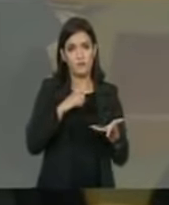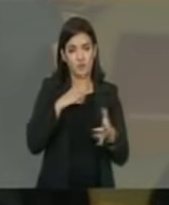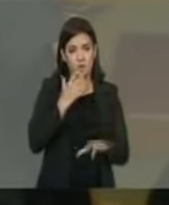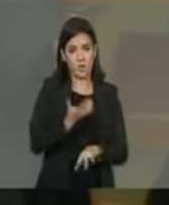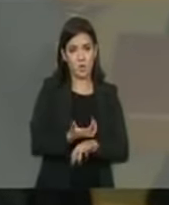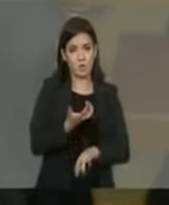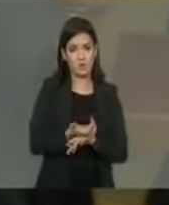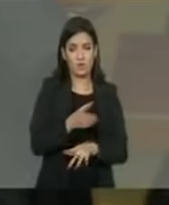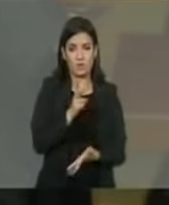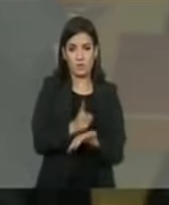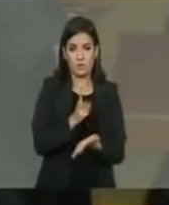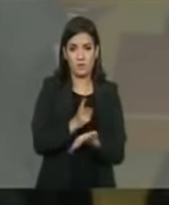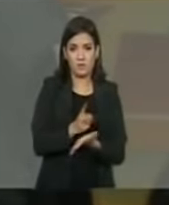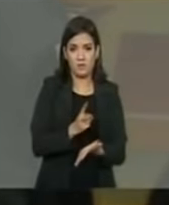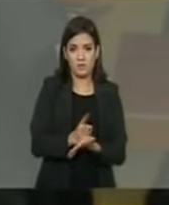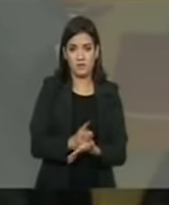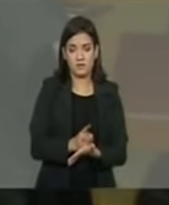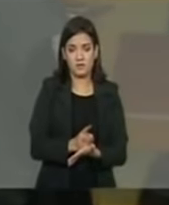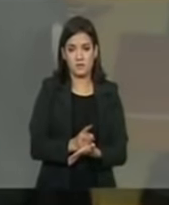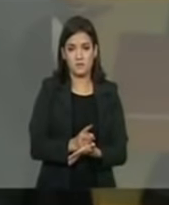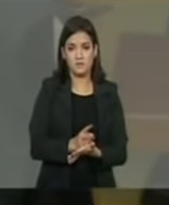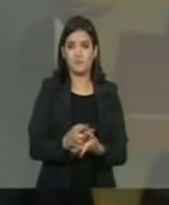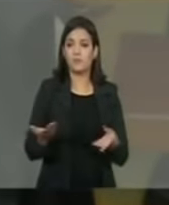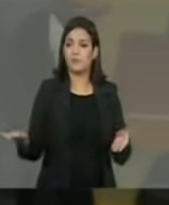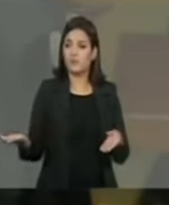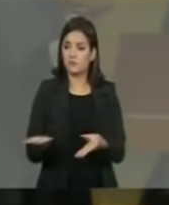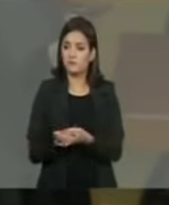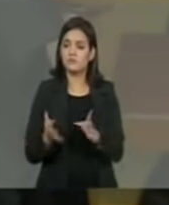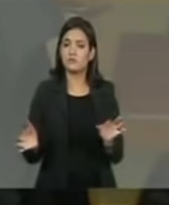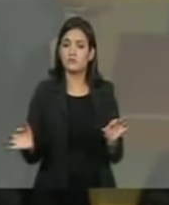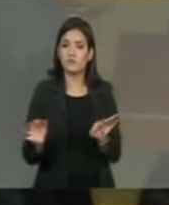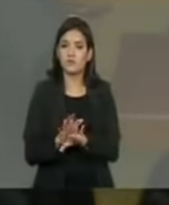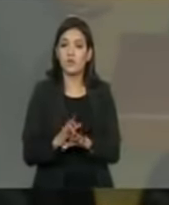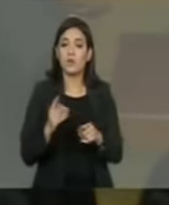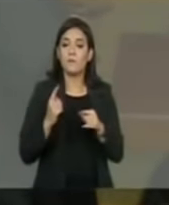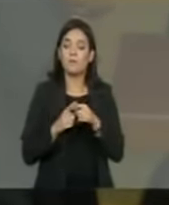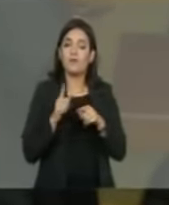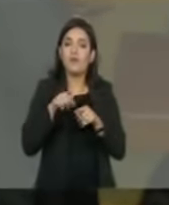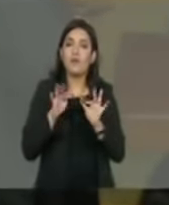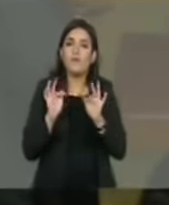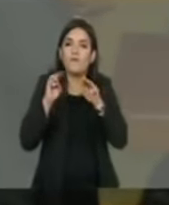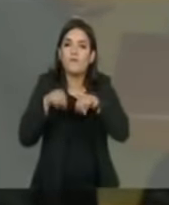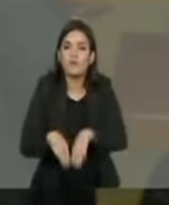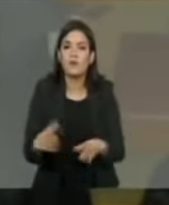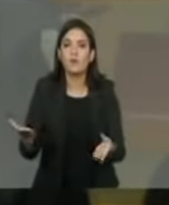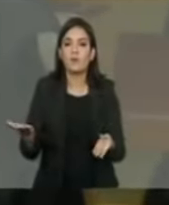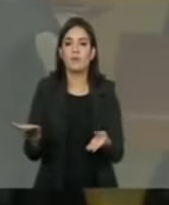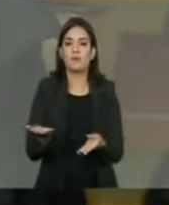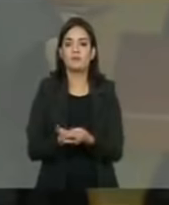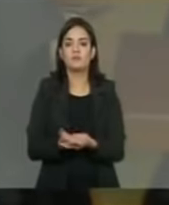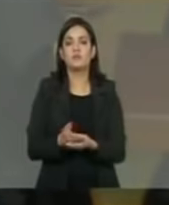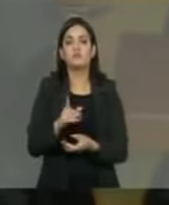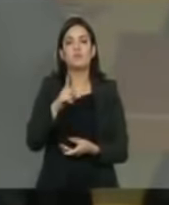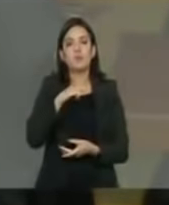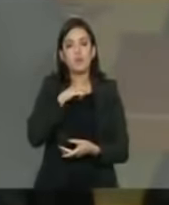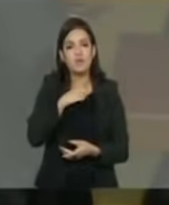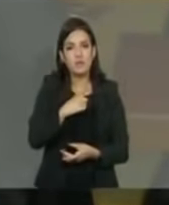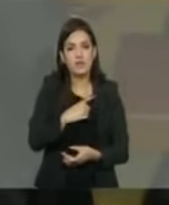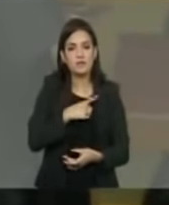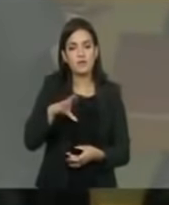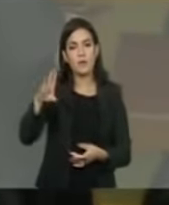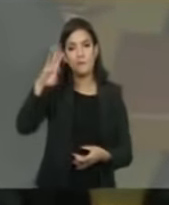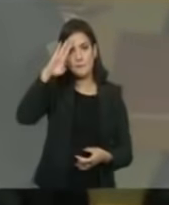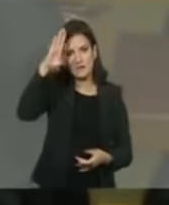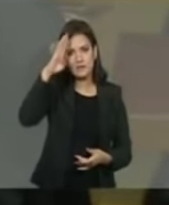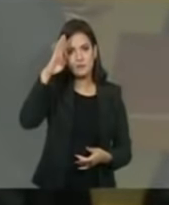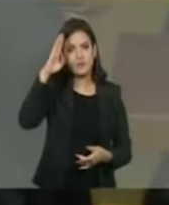eficacial do trânsito em julgado pois é do trânsito em julgado que resulta especial qualidade que torna